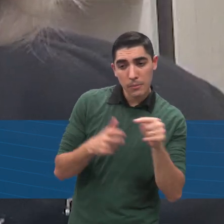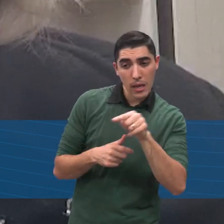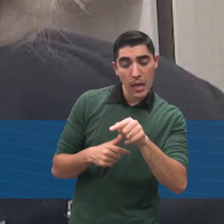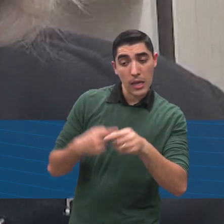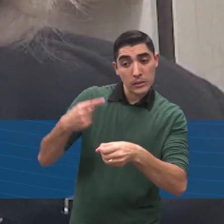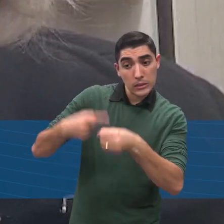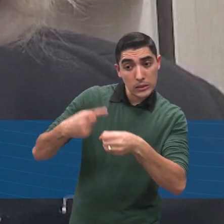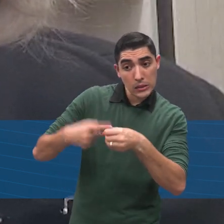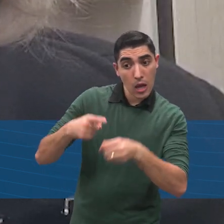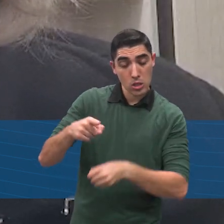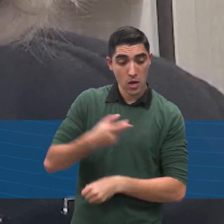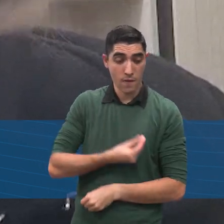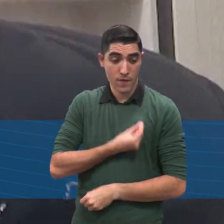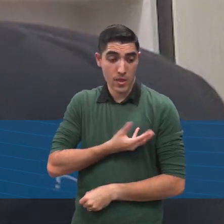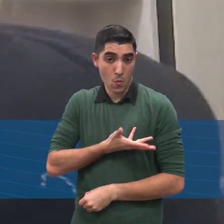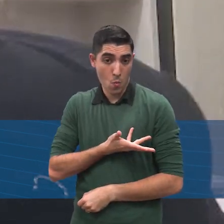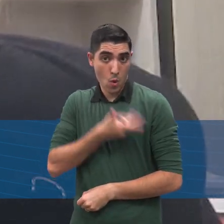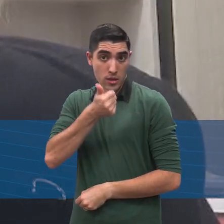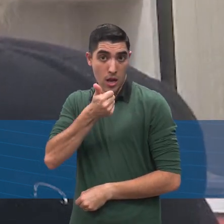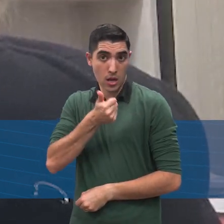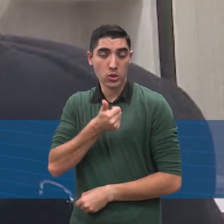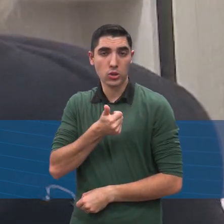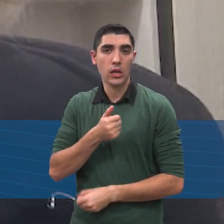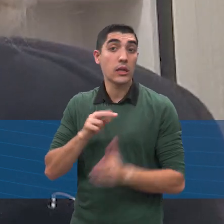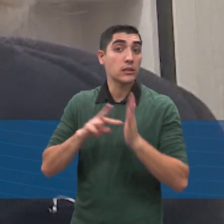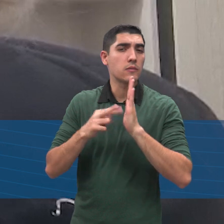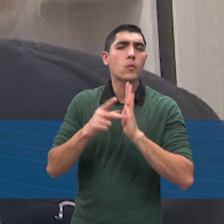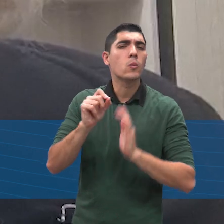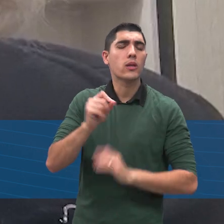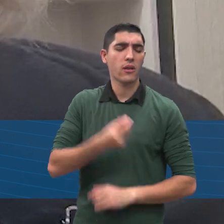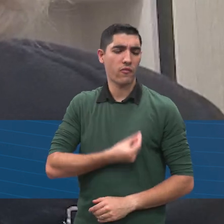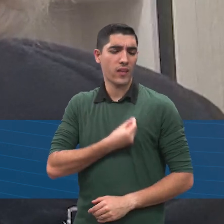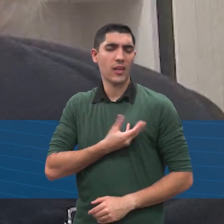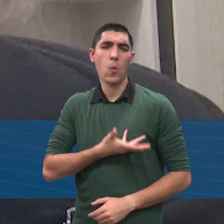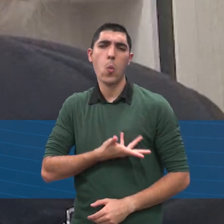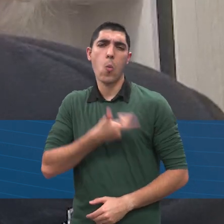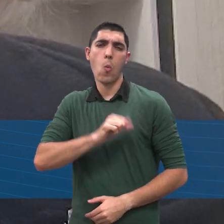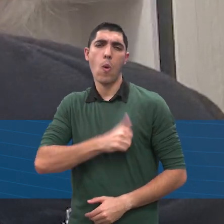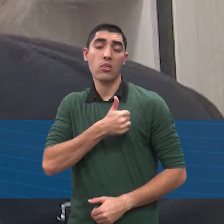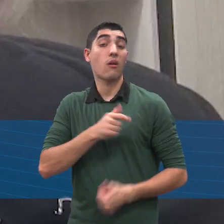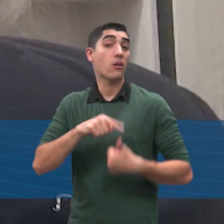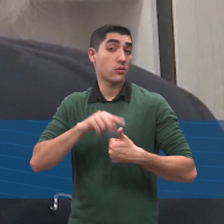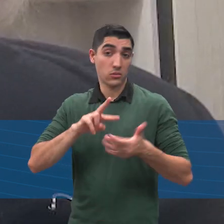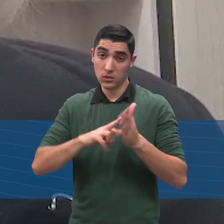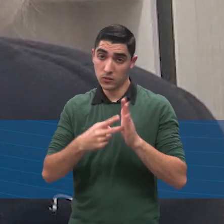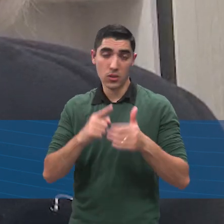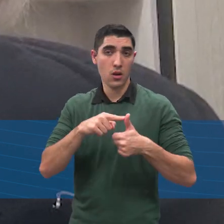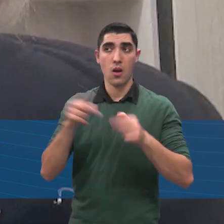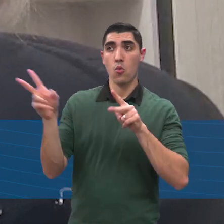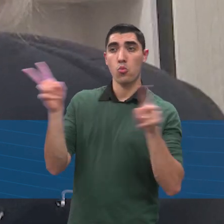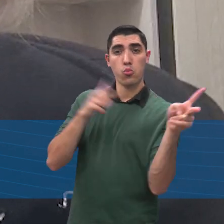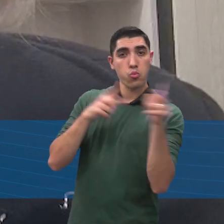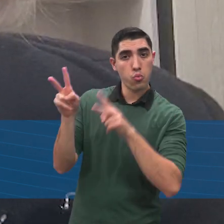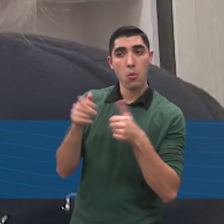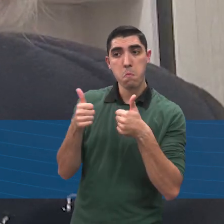qualidade de vida, e quando eu falo qualidade de vida, eu estou me referindo à qualidade do ar,